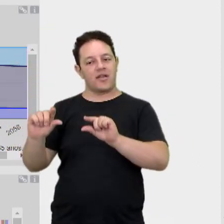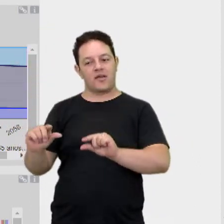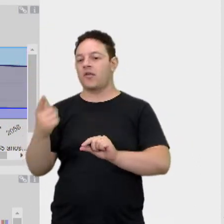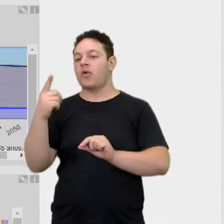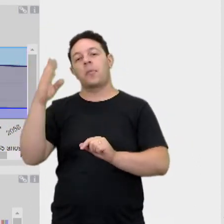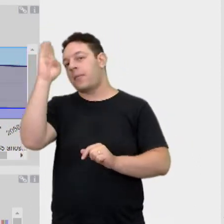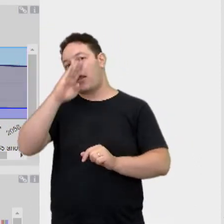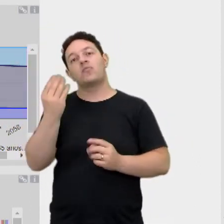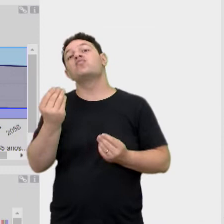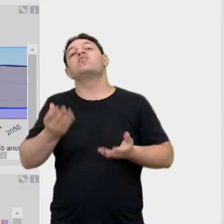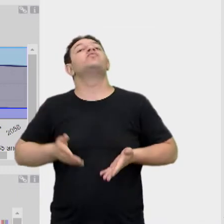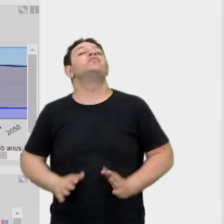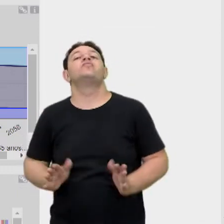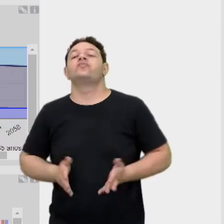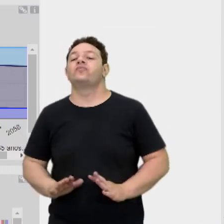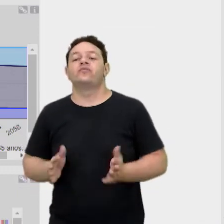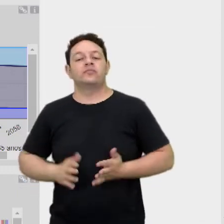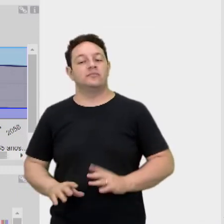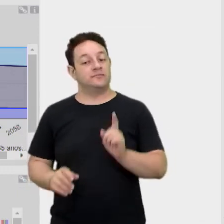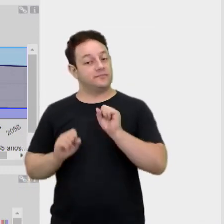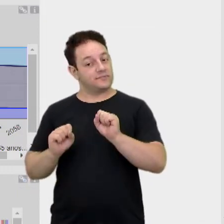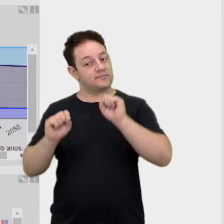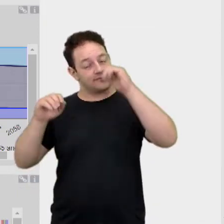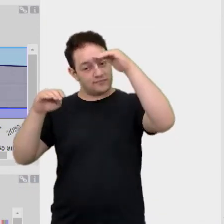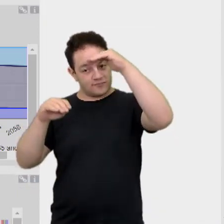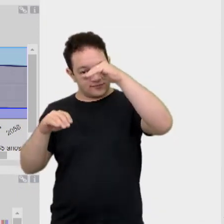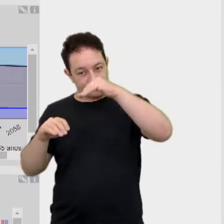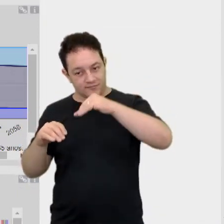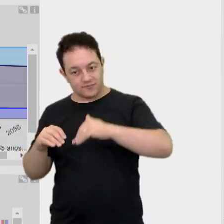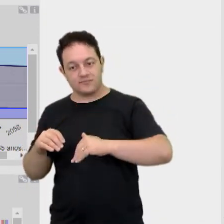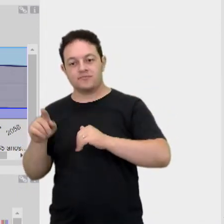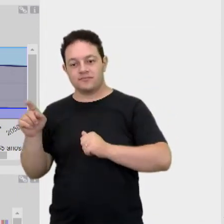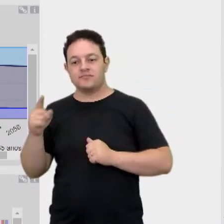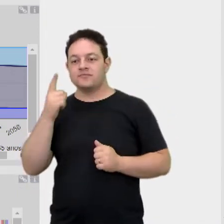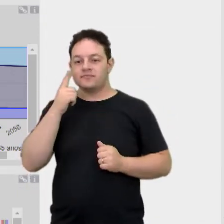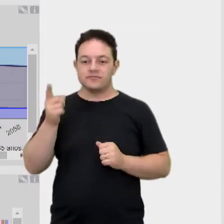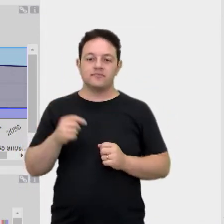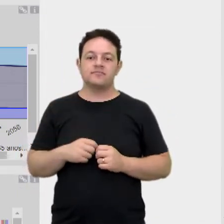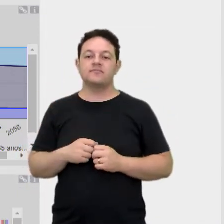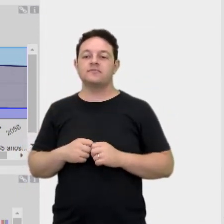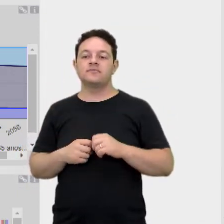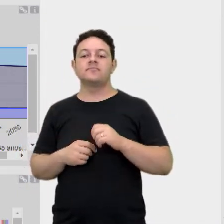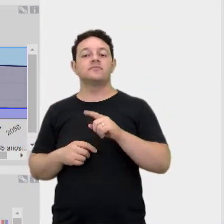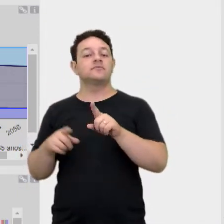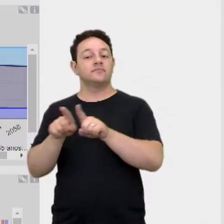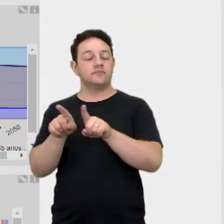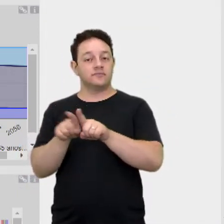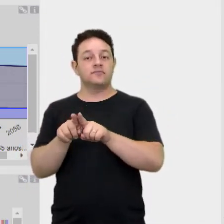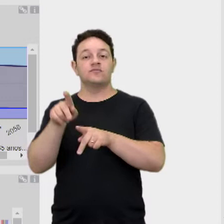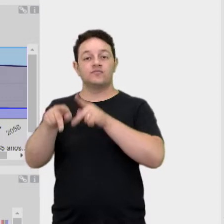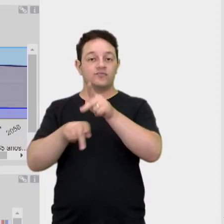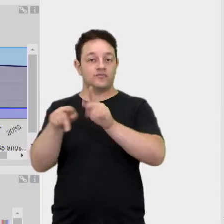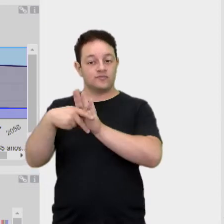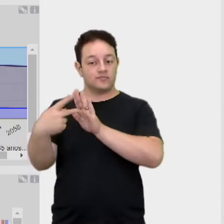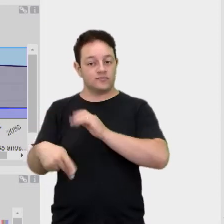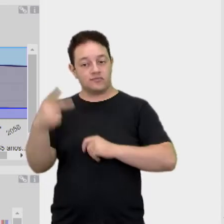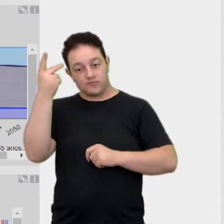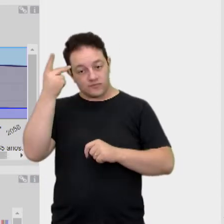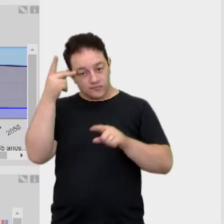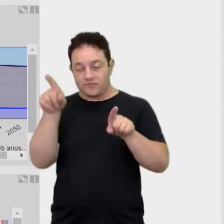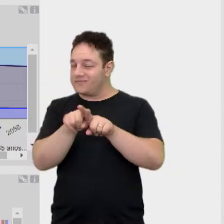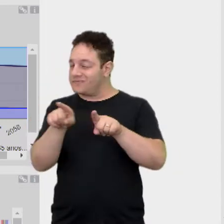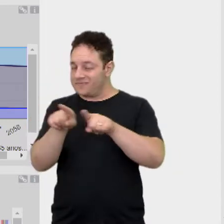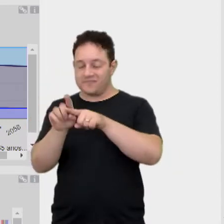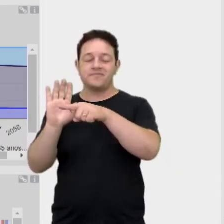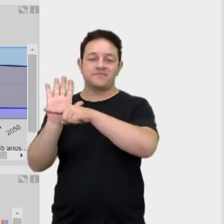que a população total do Brasil desça, né, tenha um decrescimento, e a população de São Paulo também vai ser